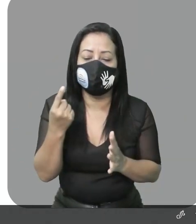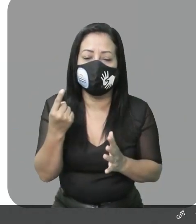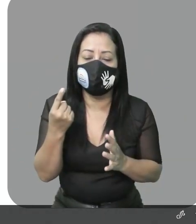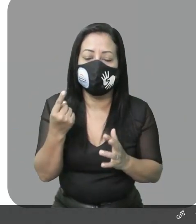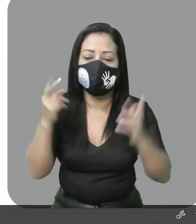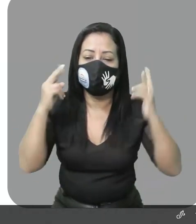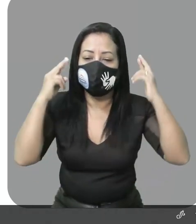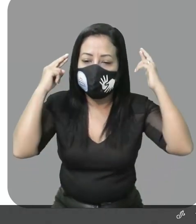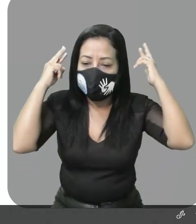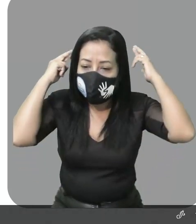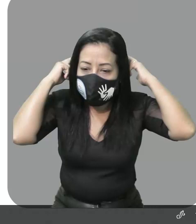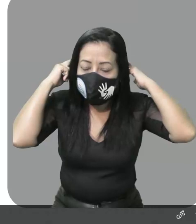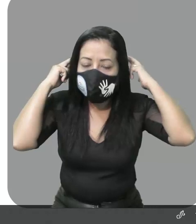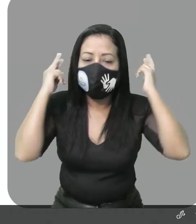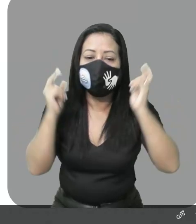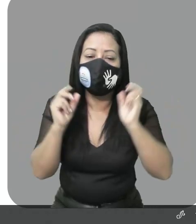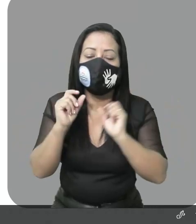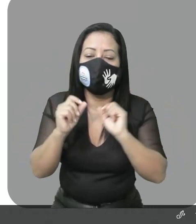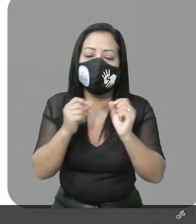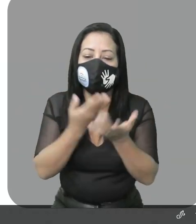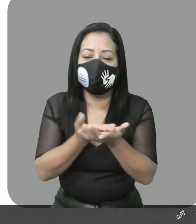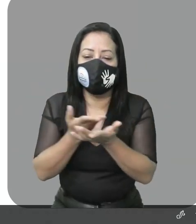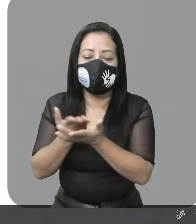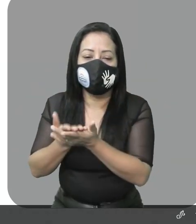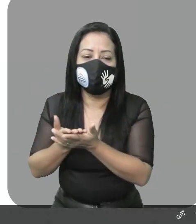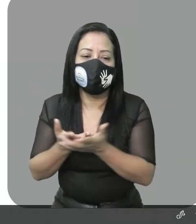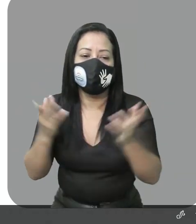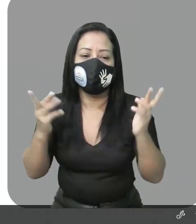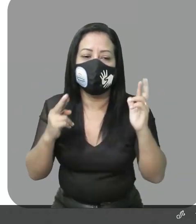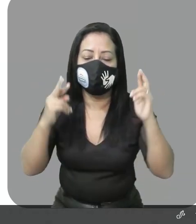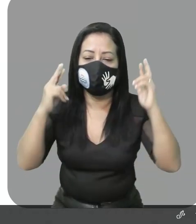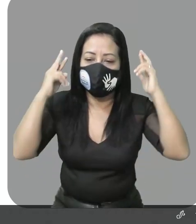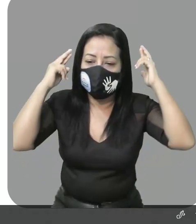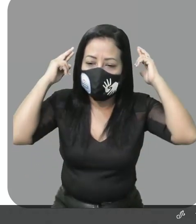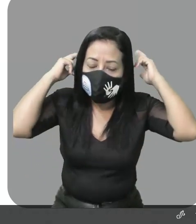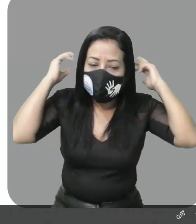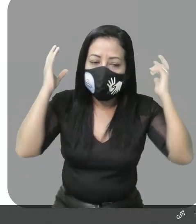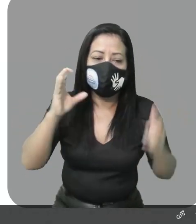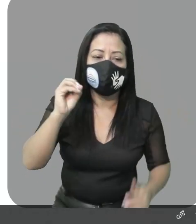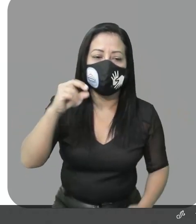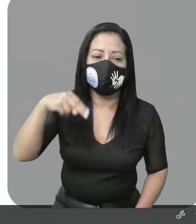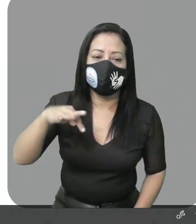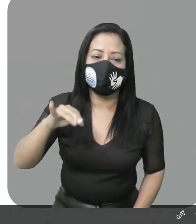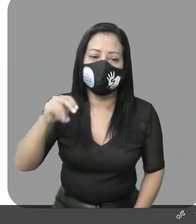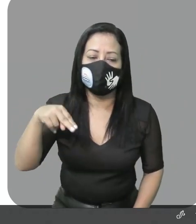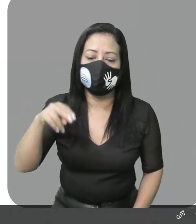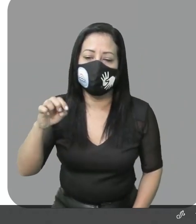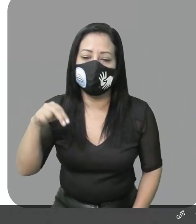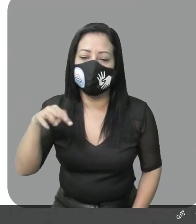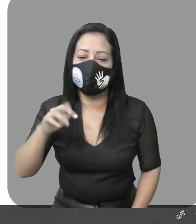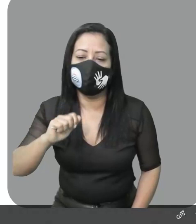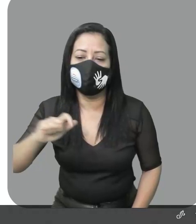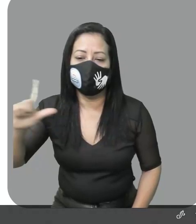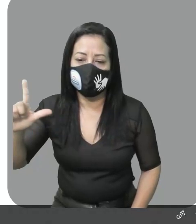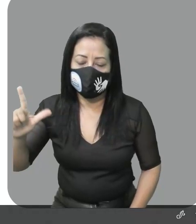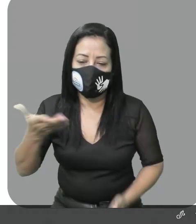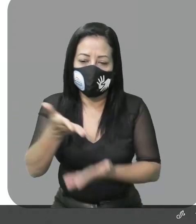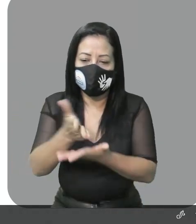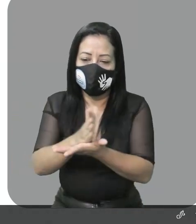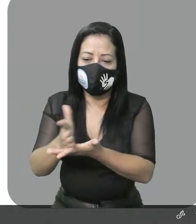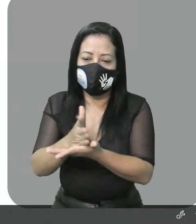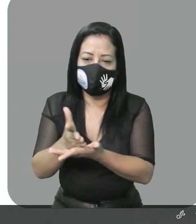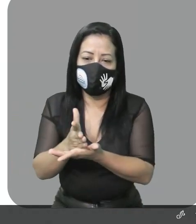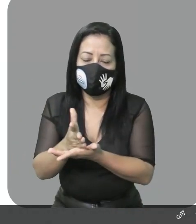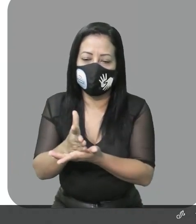que nós estamos estudando. Essa Grécia continental. Lembra que nós falamos que a Grécia ela se dividia em Grécia continental, aquela